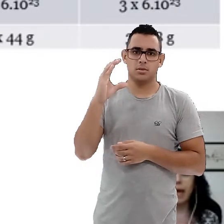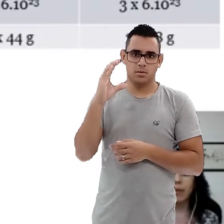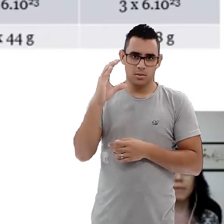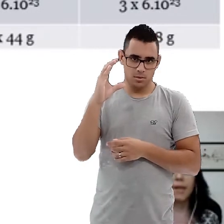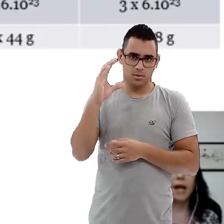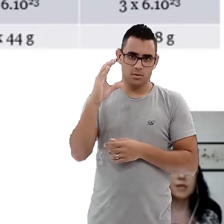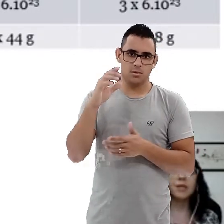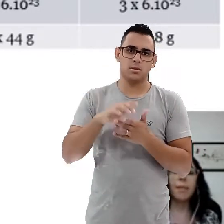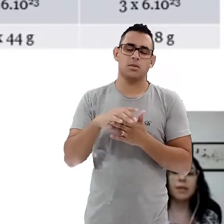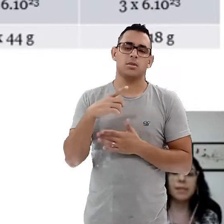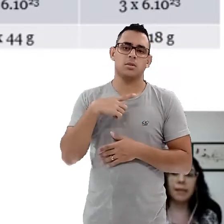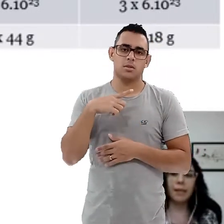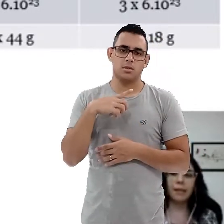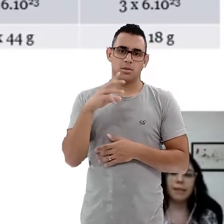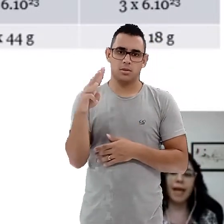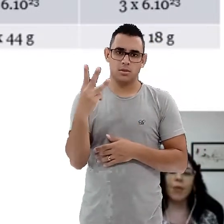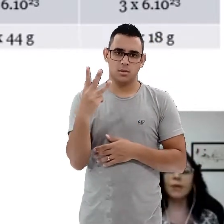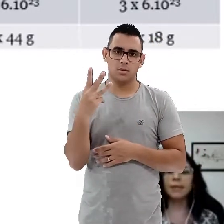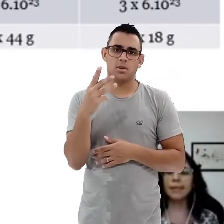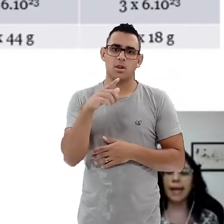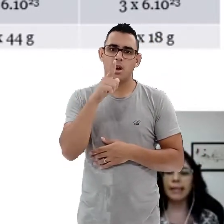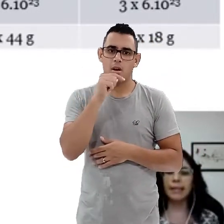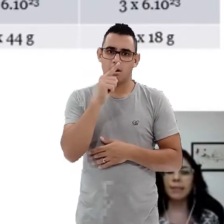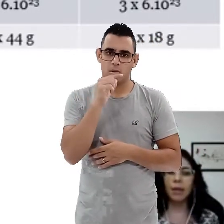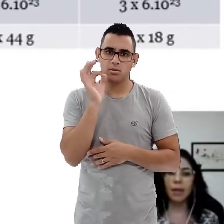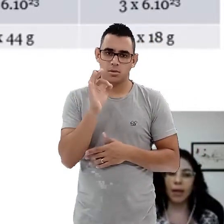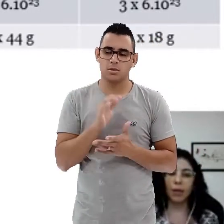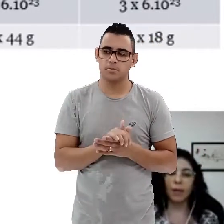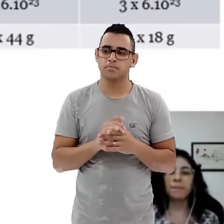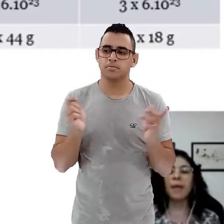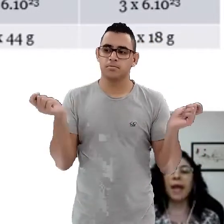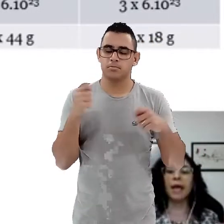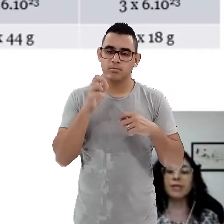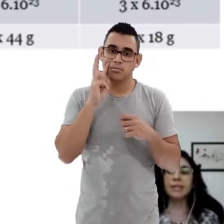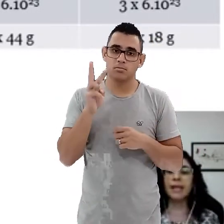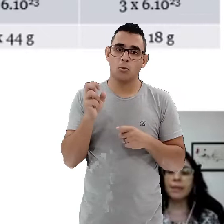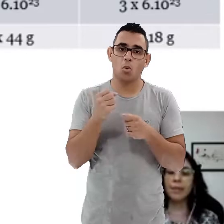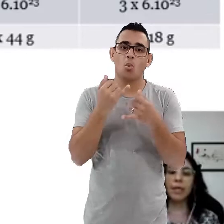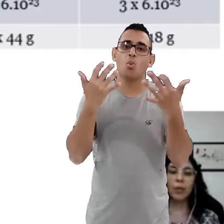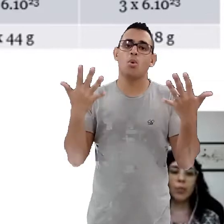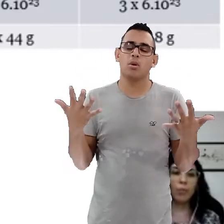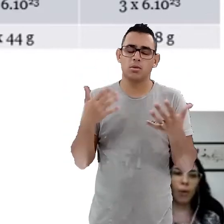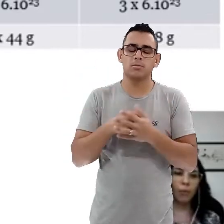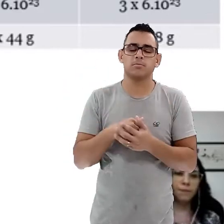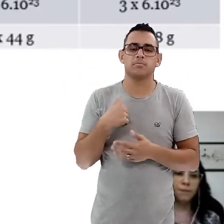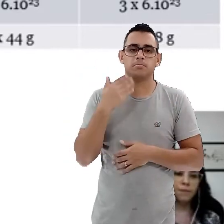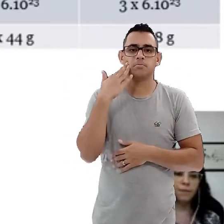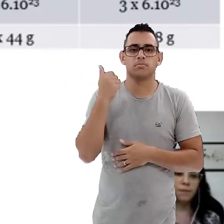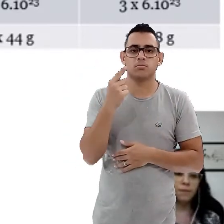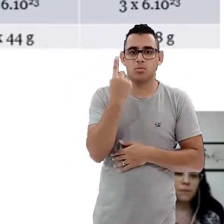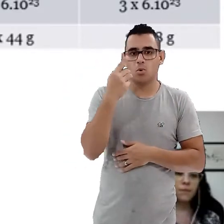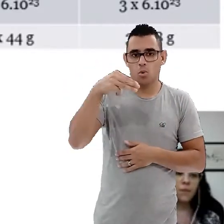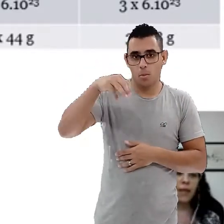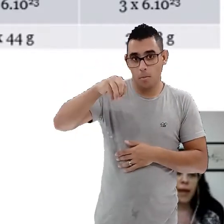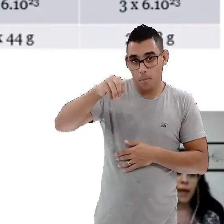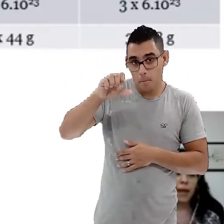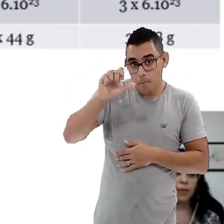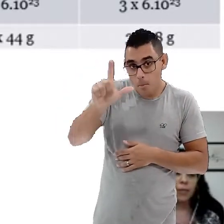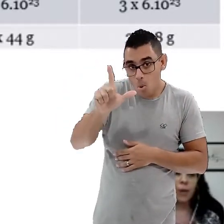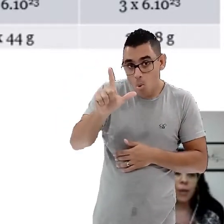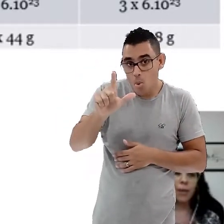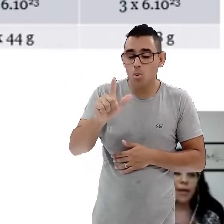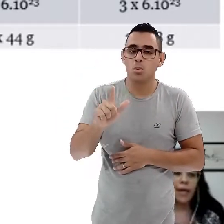de água. A gente pode saber também a quantidade de molécula. A gente sabe que 1 mol,